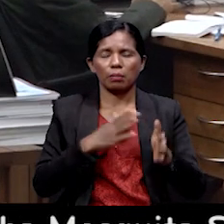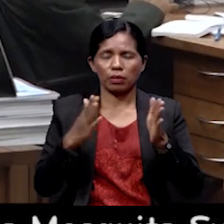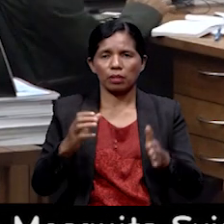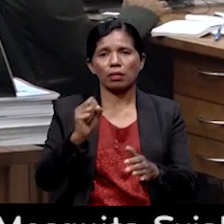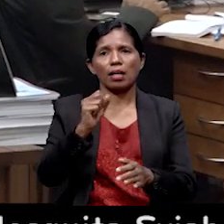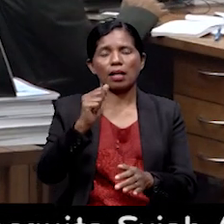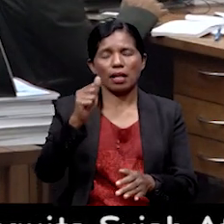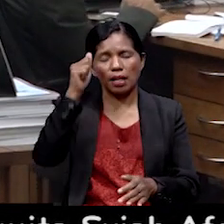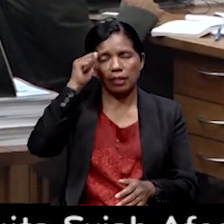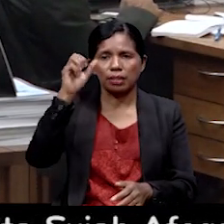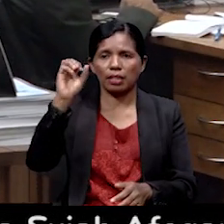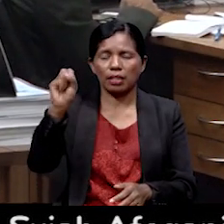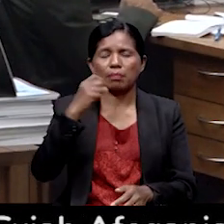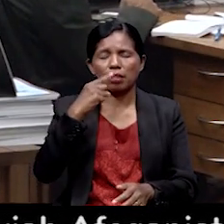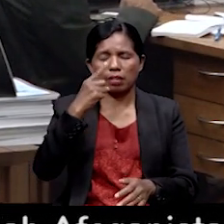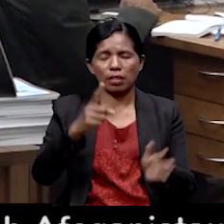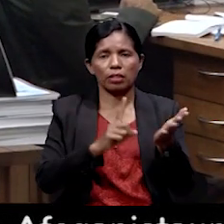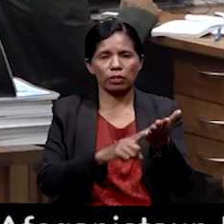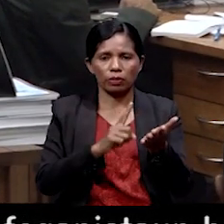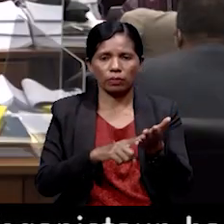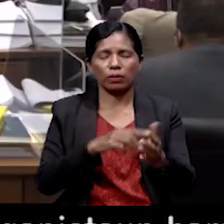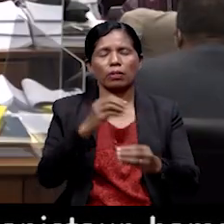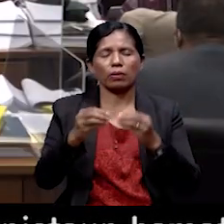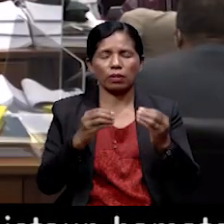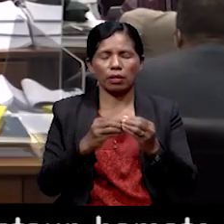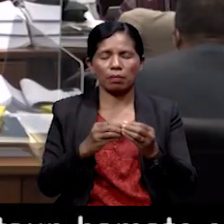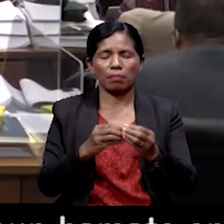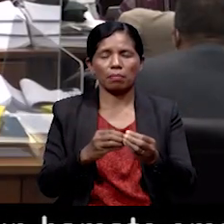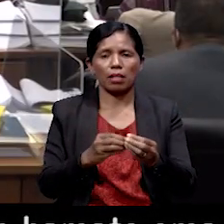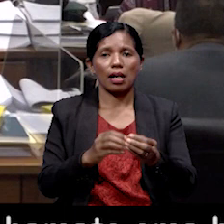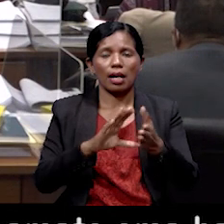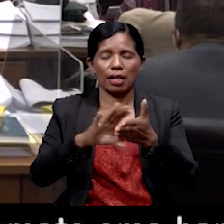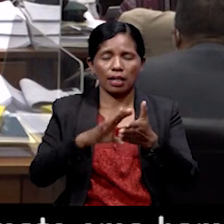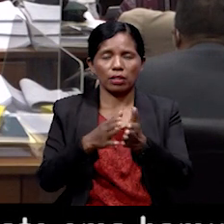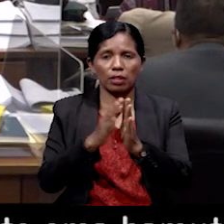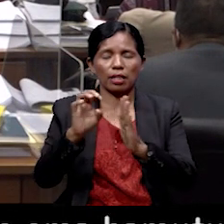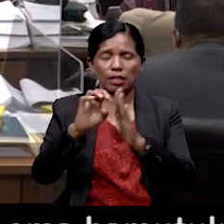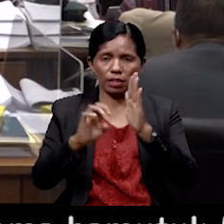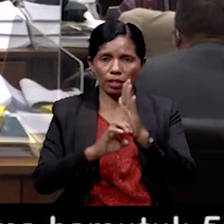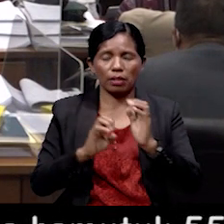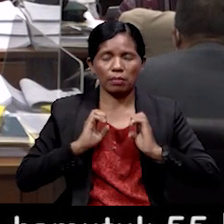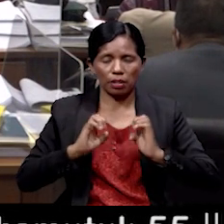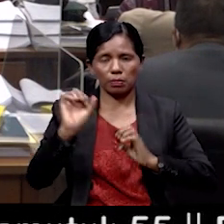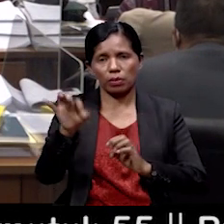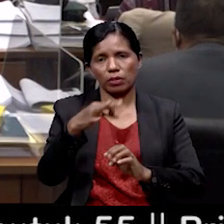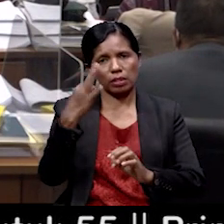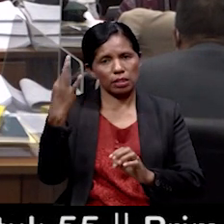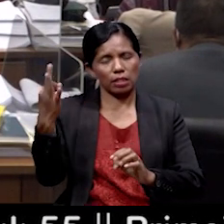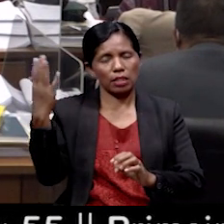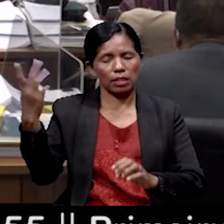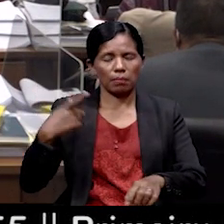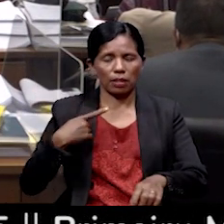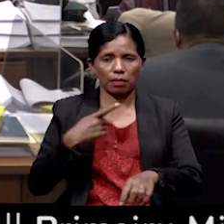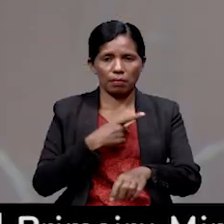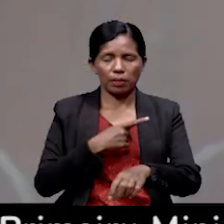Hato, a sugestão Vem ir a discutir o pedido de extensão do estado de emergência Para a sanulurecência e a parlamento semana